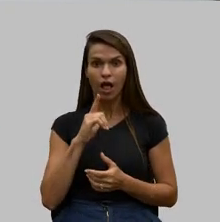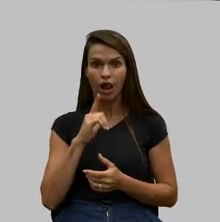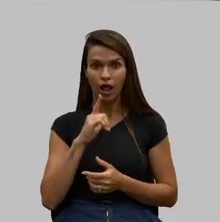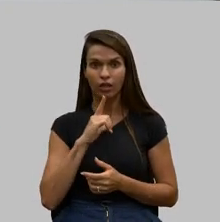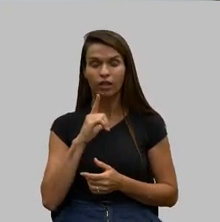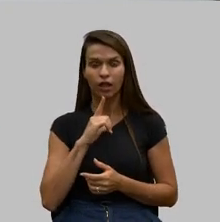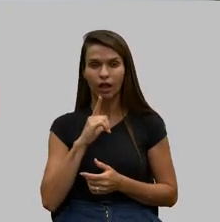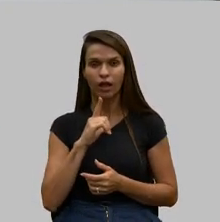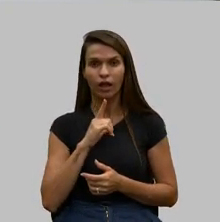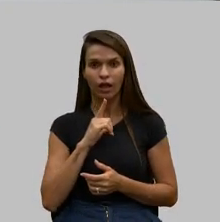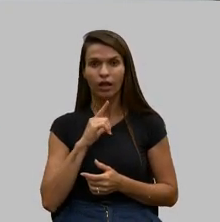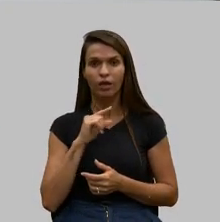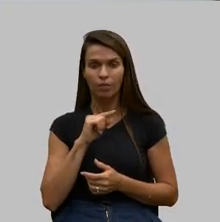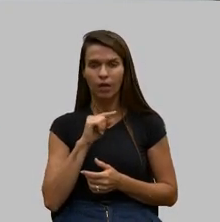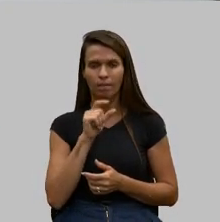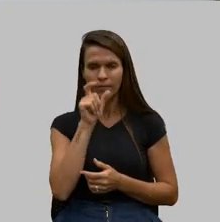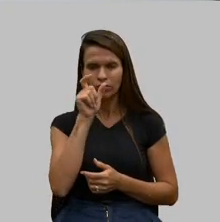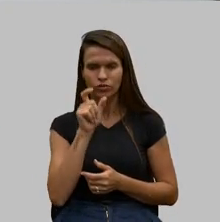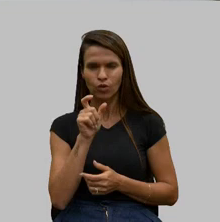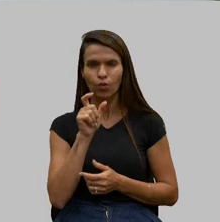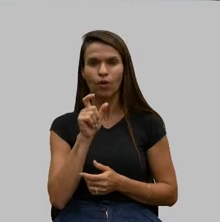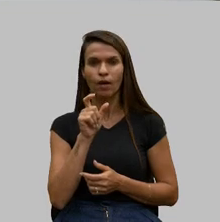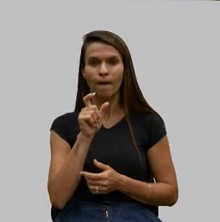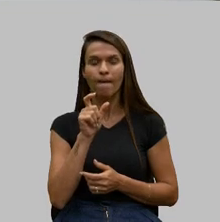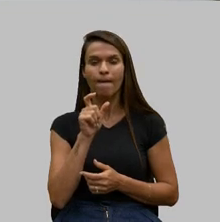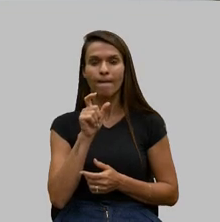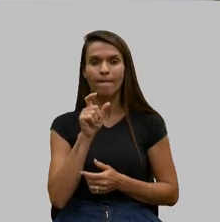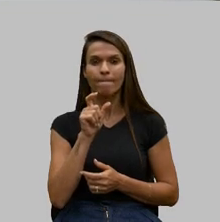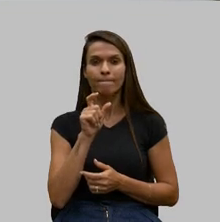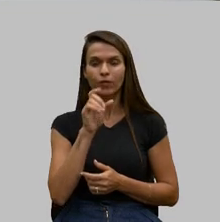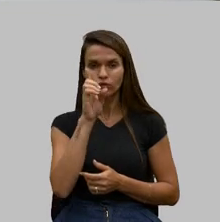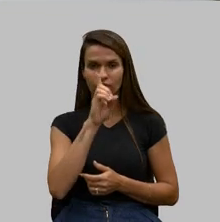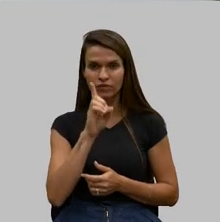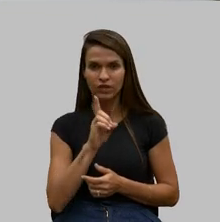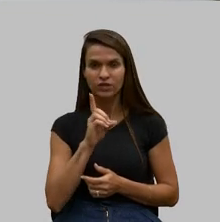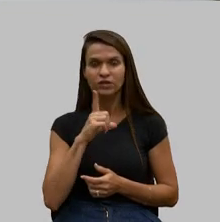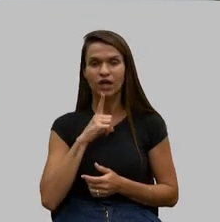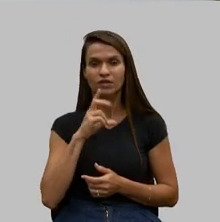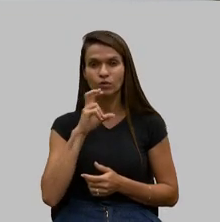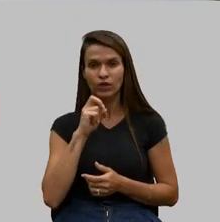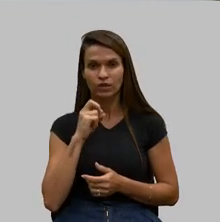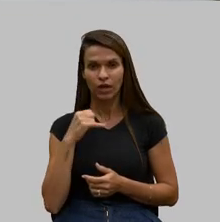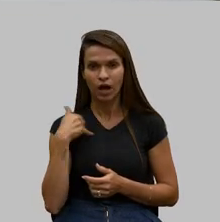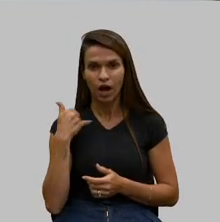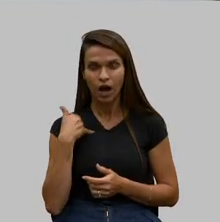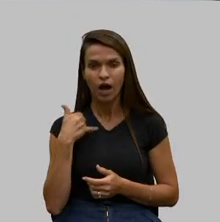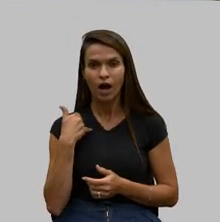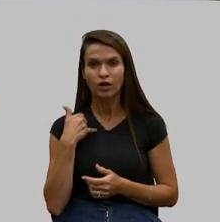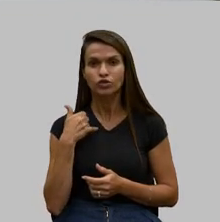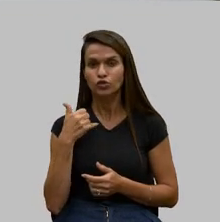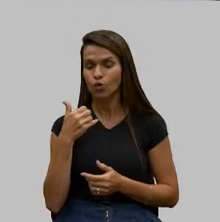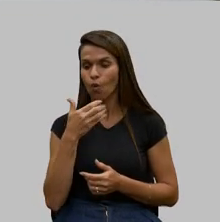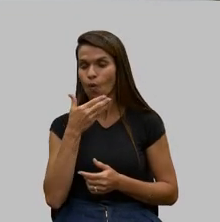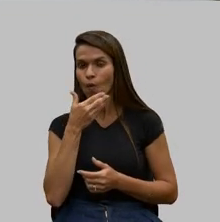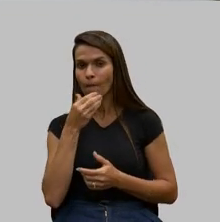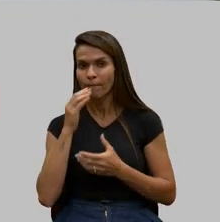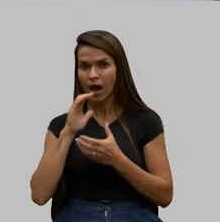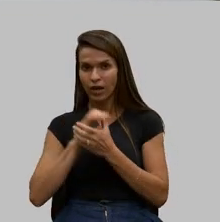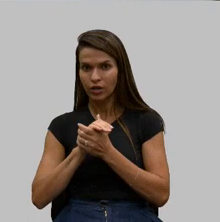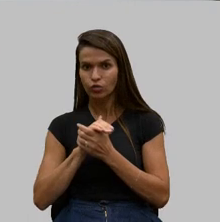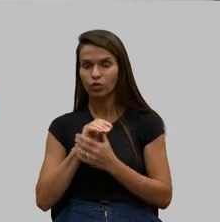tem uma pessoa com deficiência que tem 50 anos e ela e o marido dela já tem 80